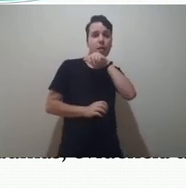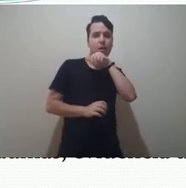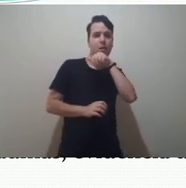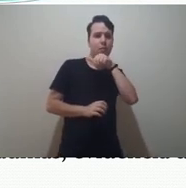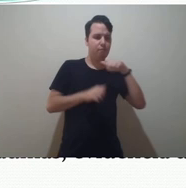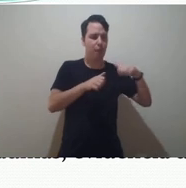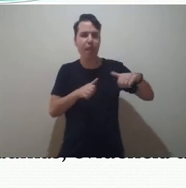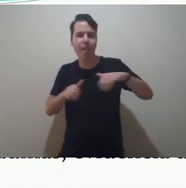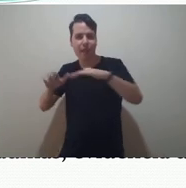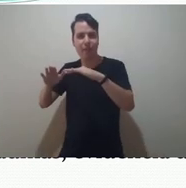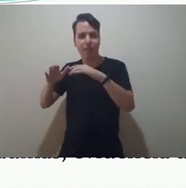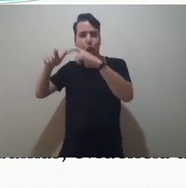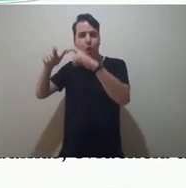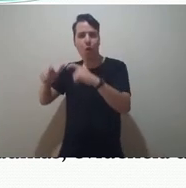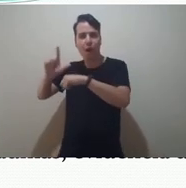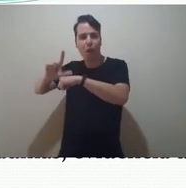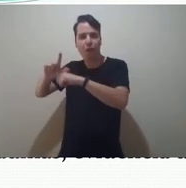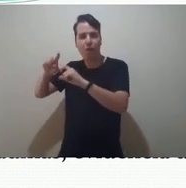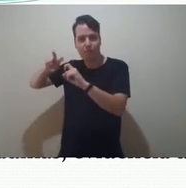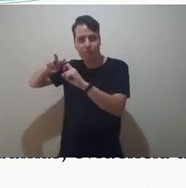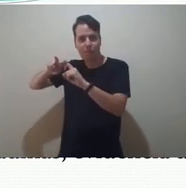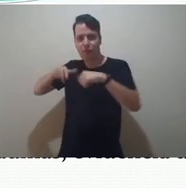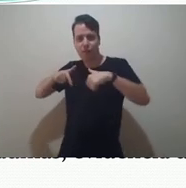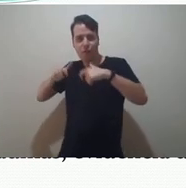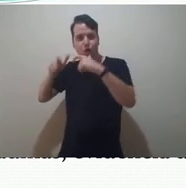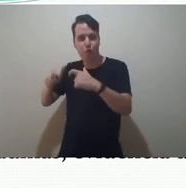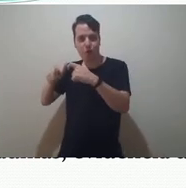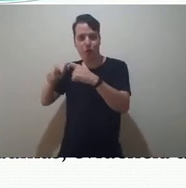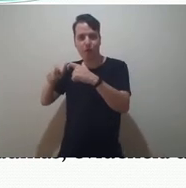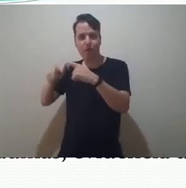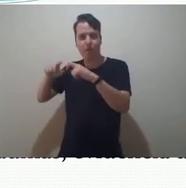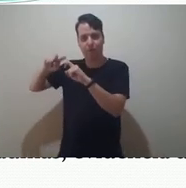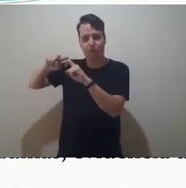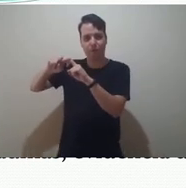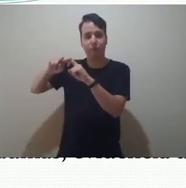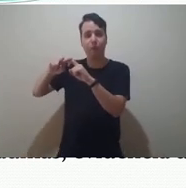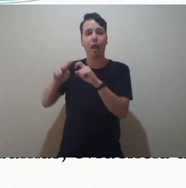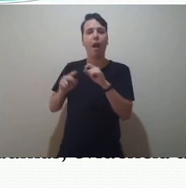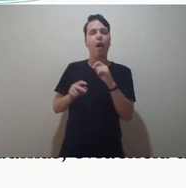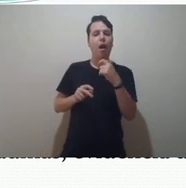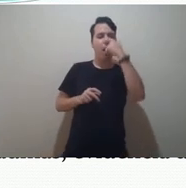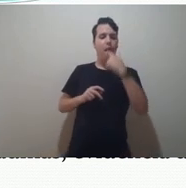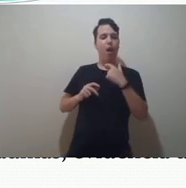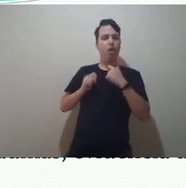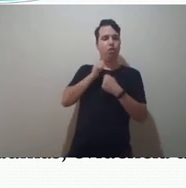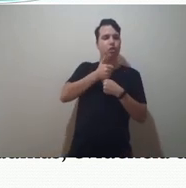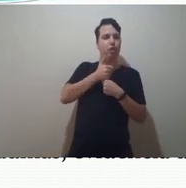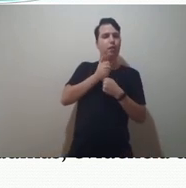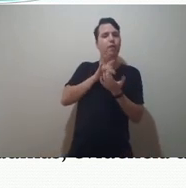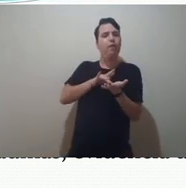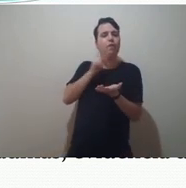clínica e dizem, por exemplo, que ele foi atropelado, a gente pode